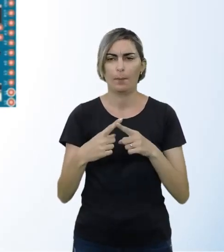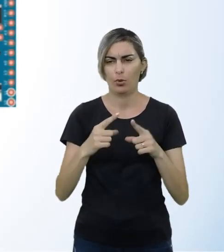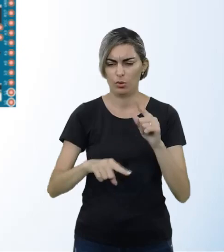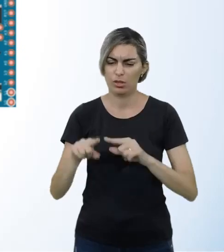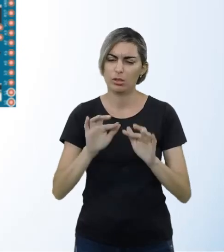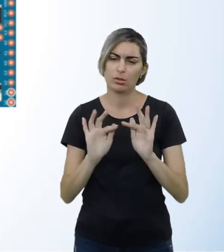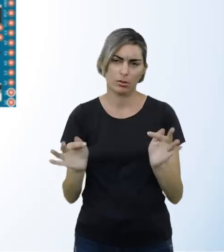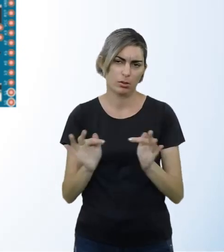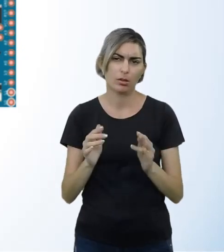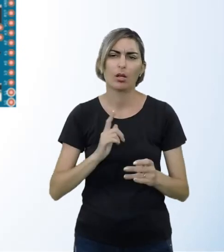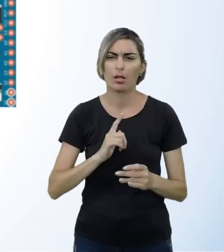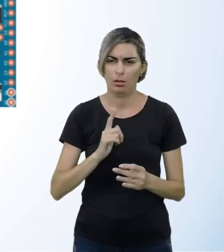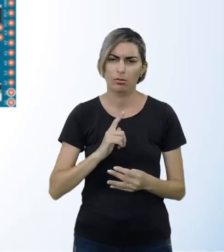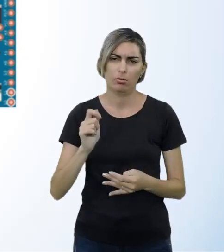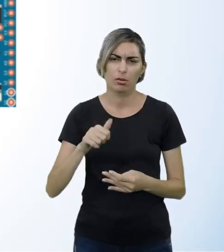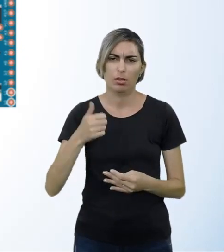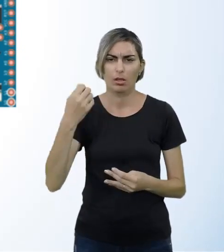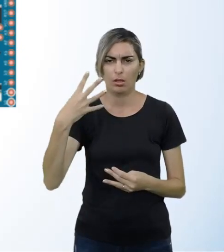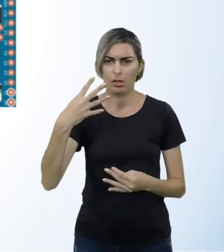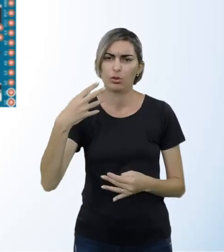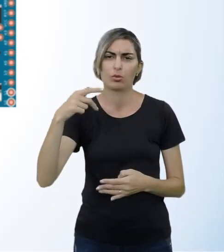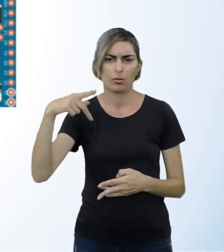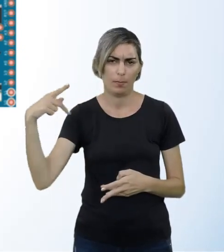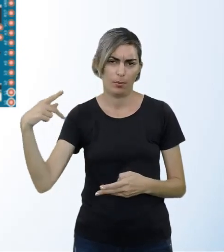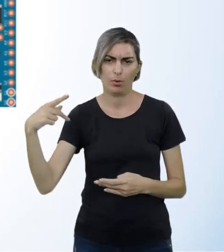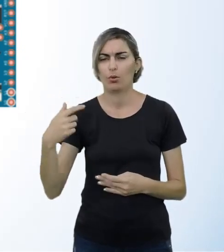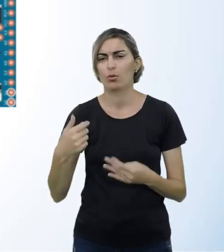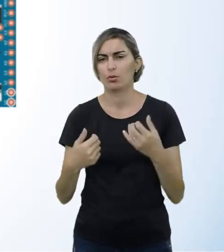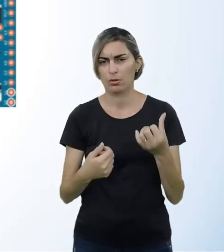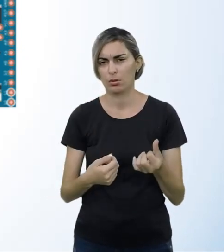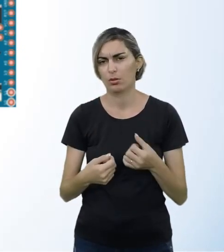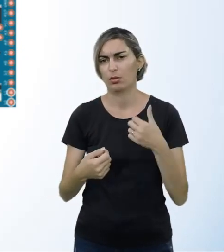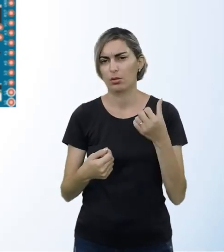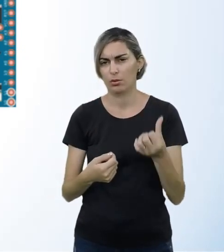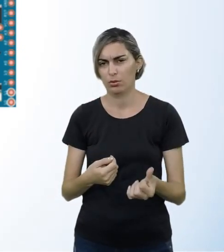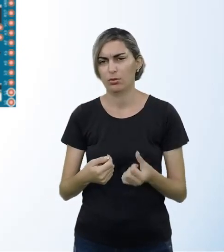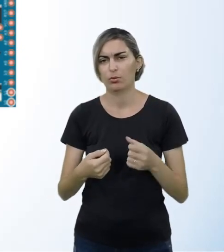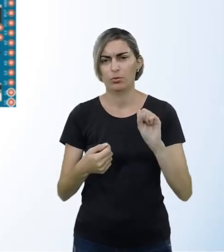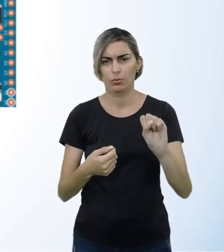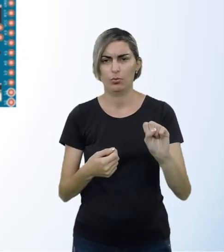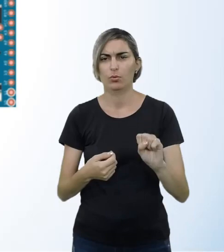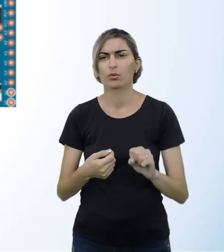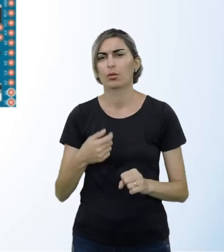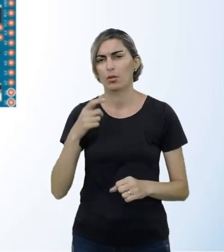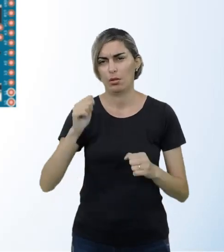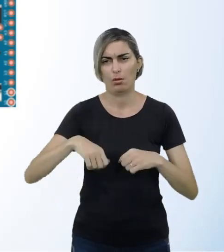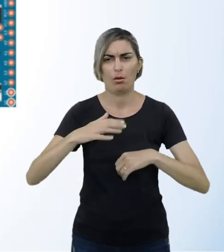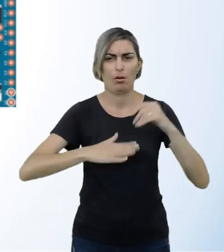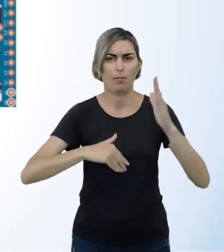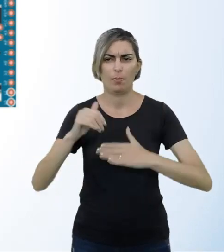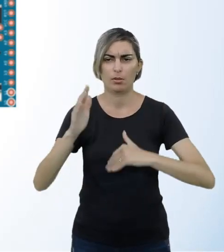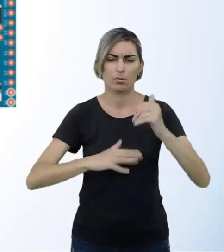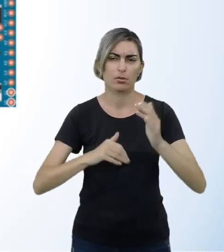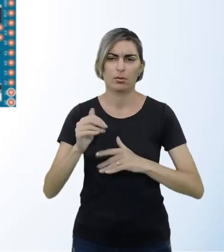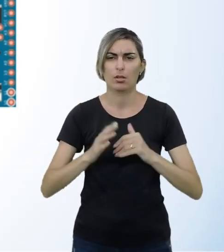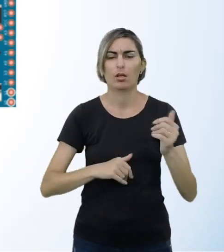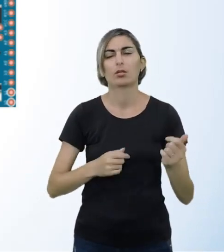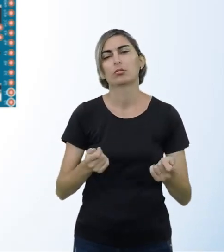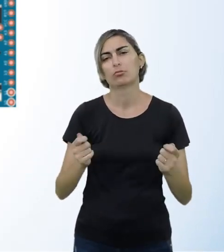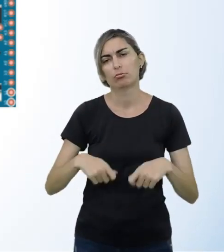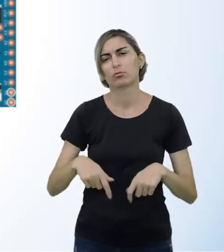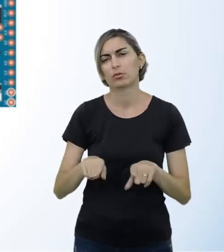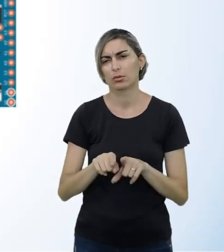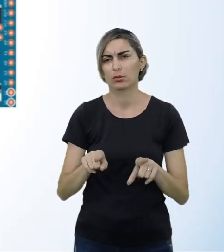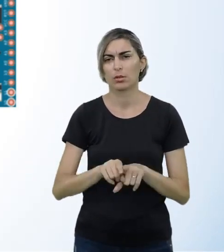pouco mais simples, mas tem ainda 14 portas digitais, 6 PWM, 8 analógicas, então ele tem uma capacidade de conexão